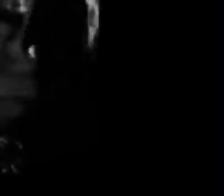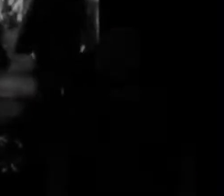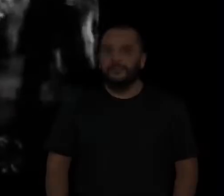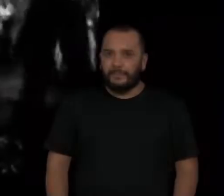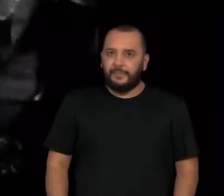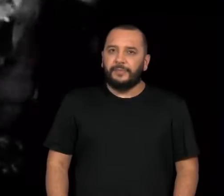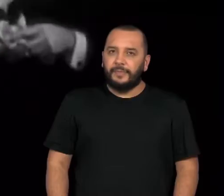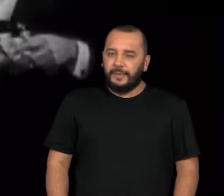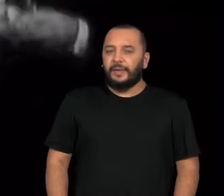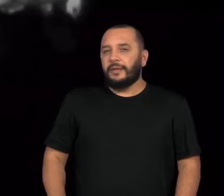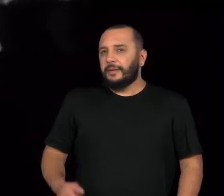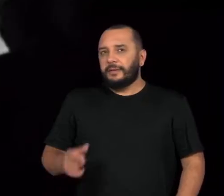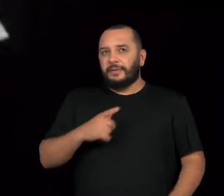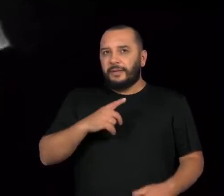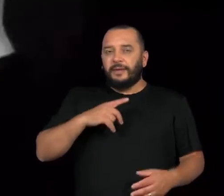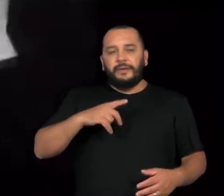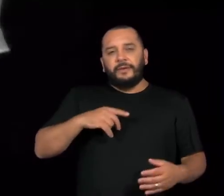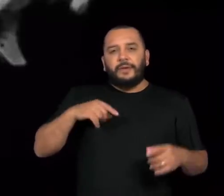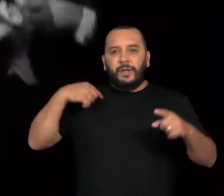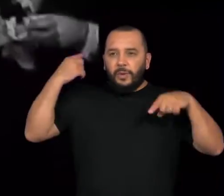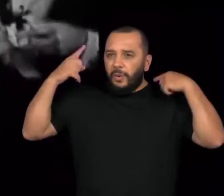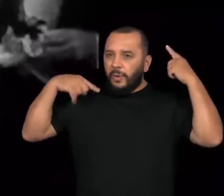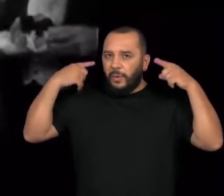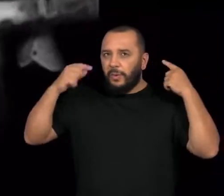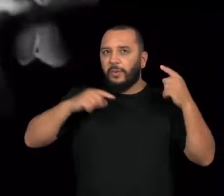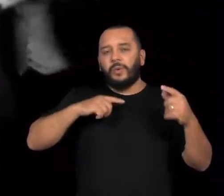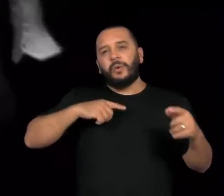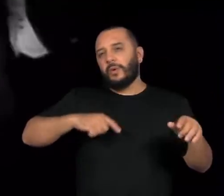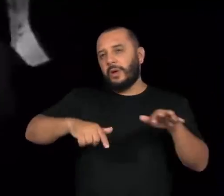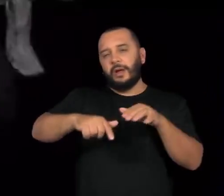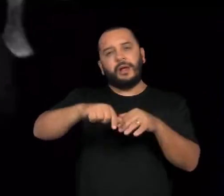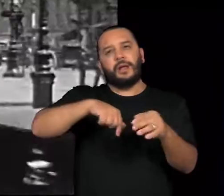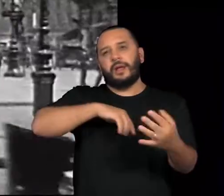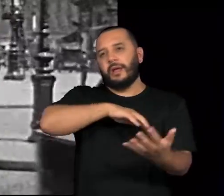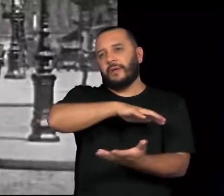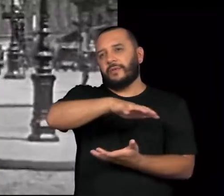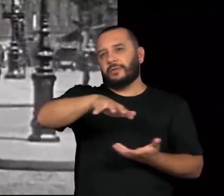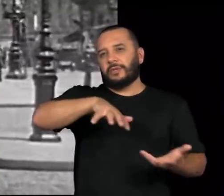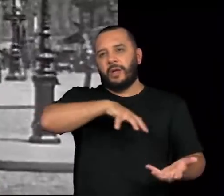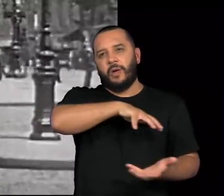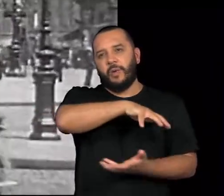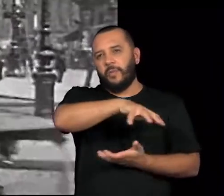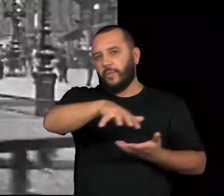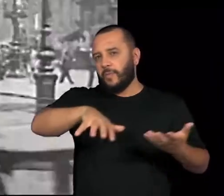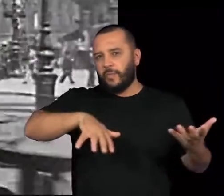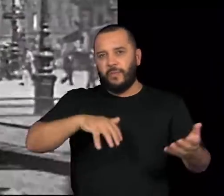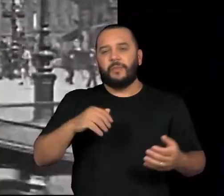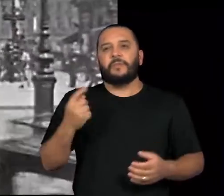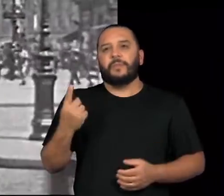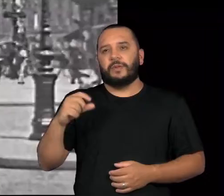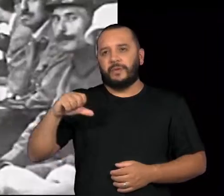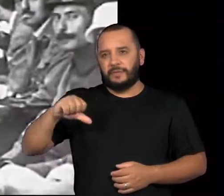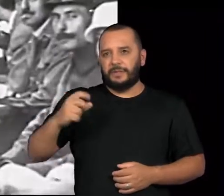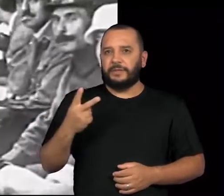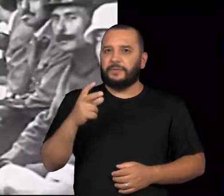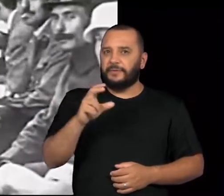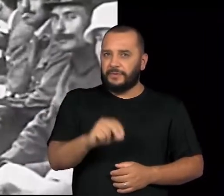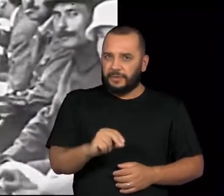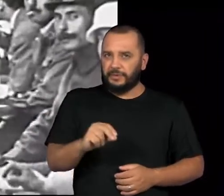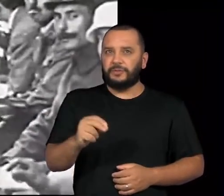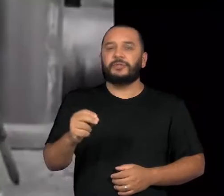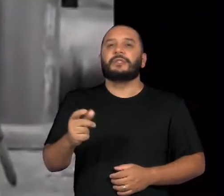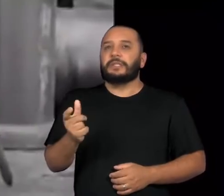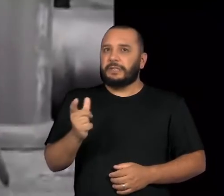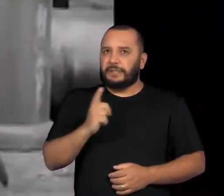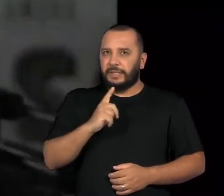Loucos e revolucionários anos 20, a década em que a humanidade dobrou a esquina da história, a luz